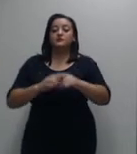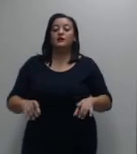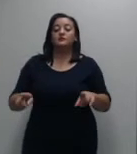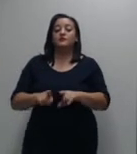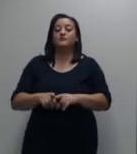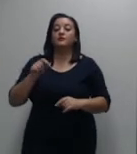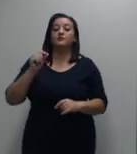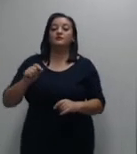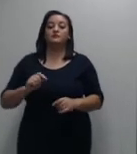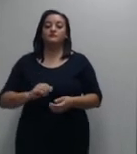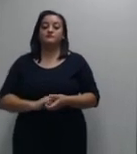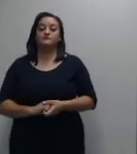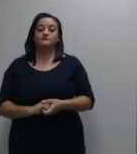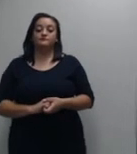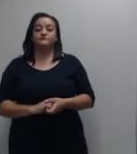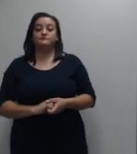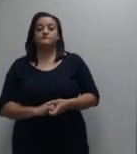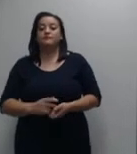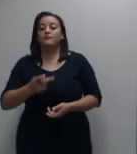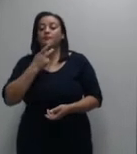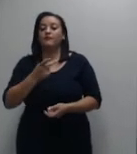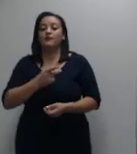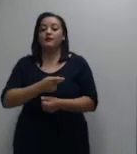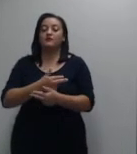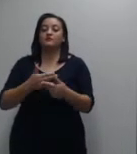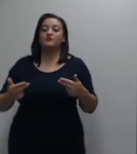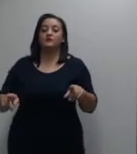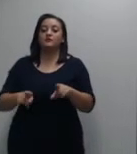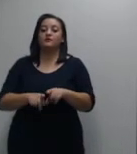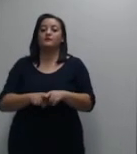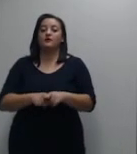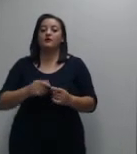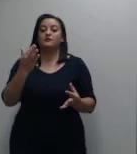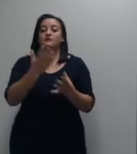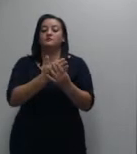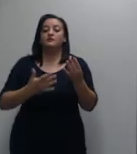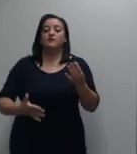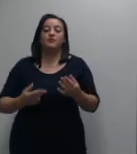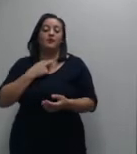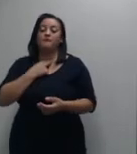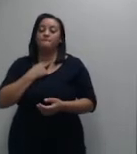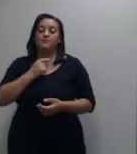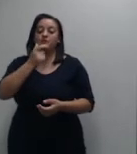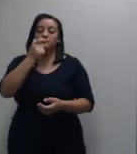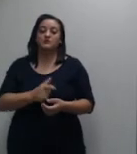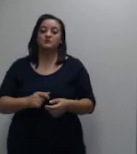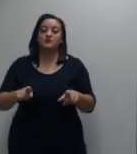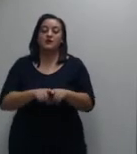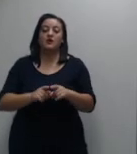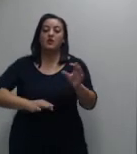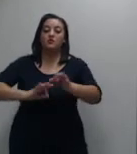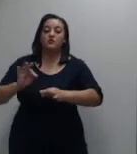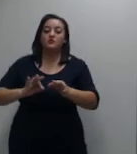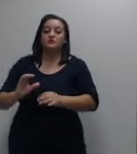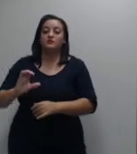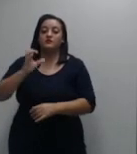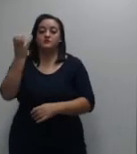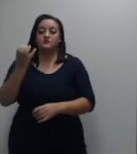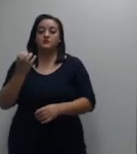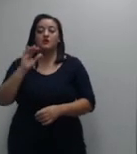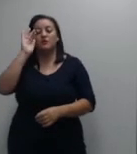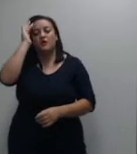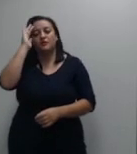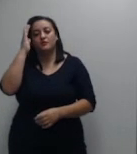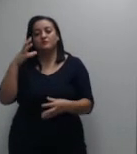e se tu presta dance números embargos declaração não servem para aquecer a DECO a decisão ao entendimento